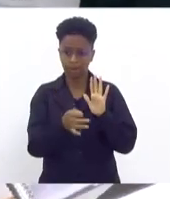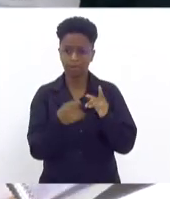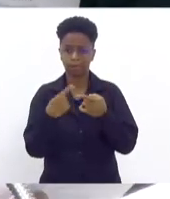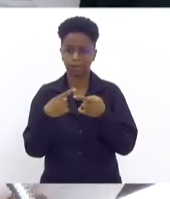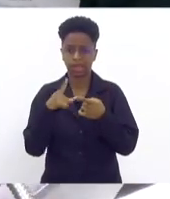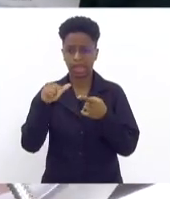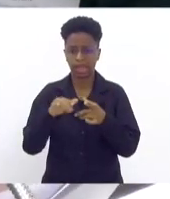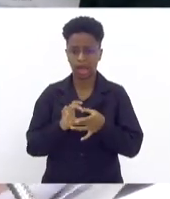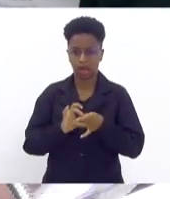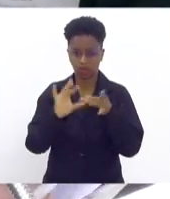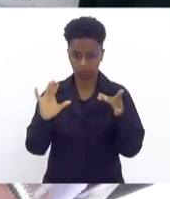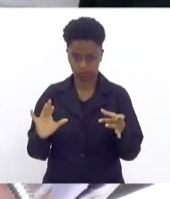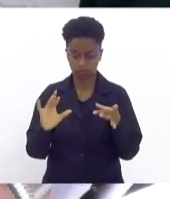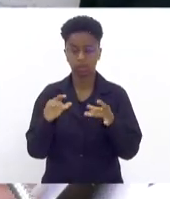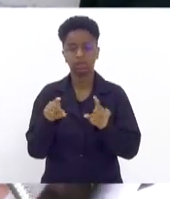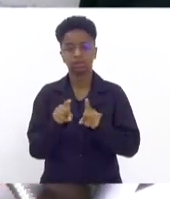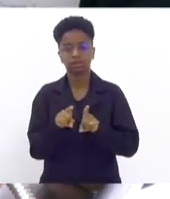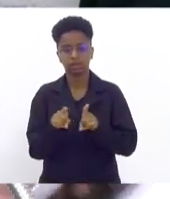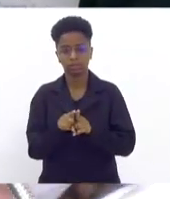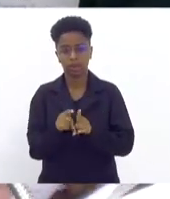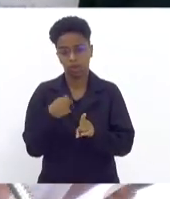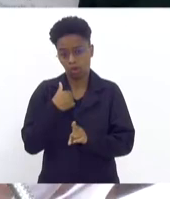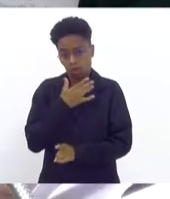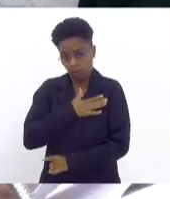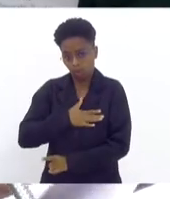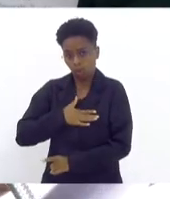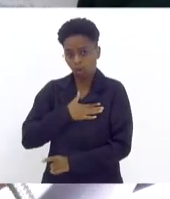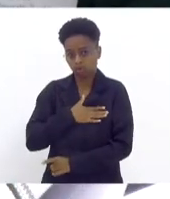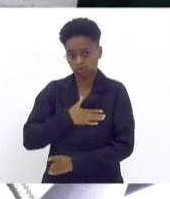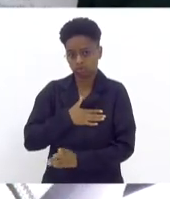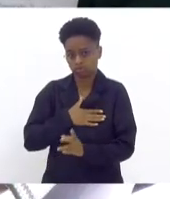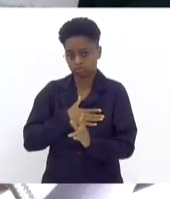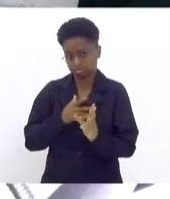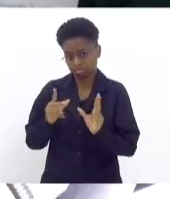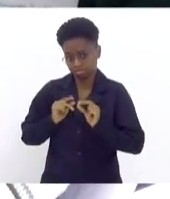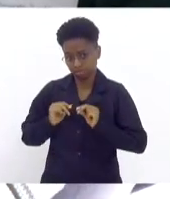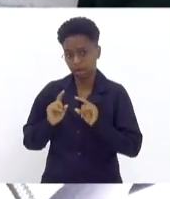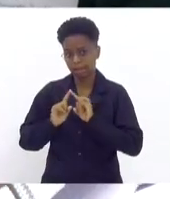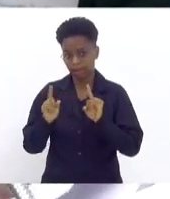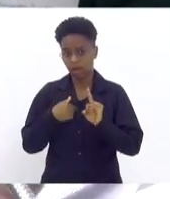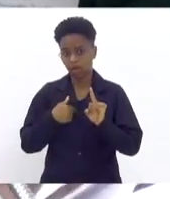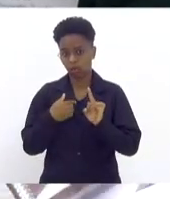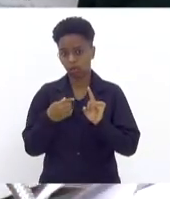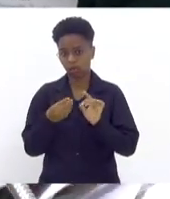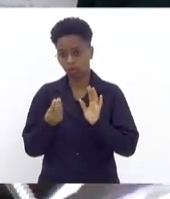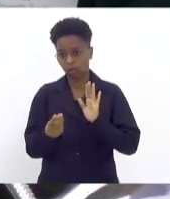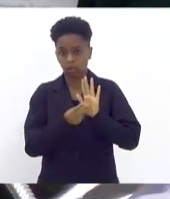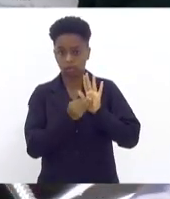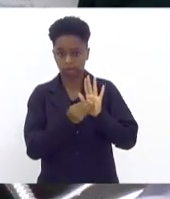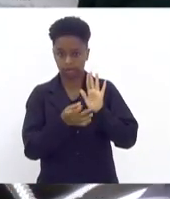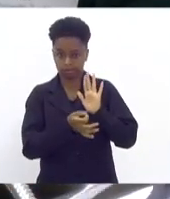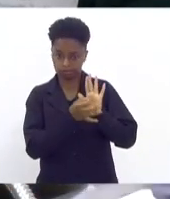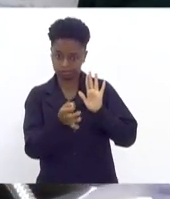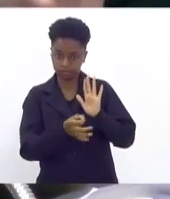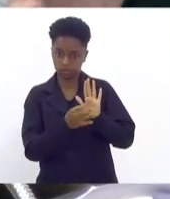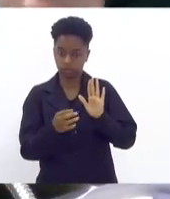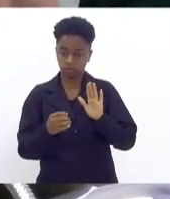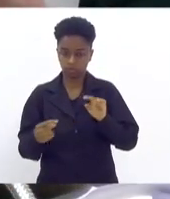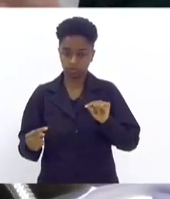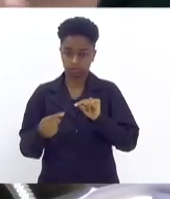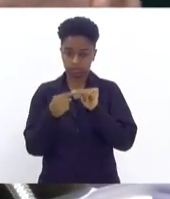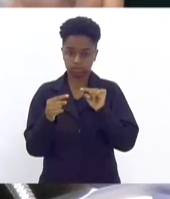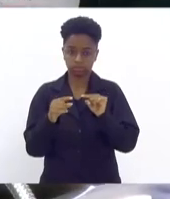autorizativo e por eu gostar muito do mérito dele, eu dei um parecer pela juridicidade com emenda. Emenda